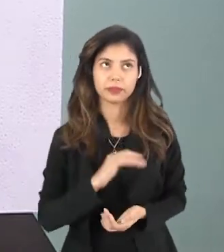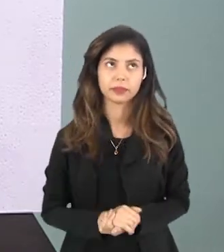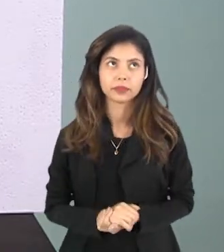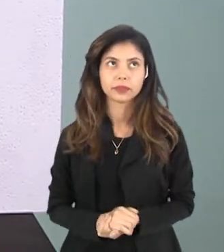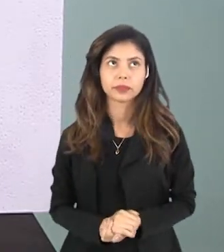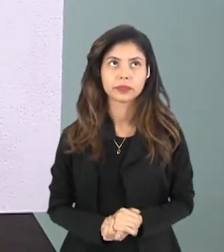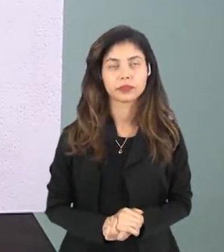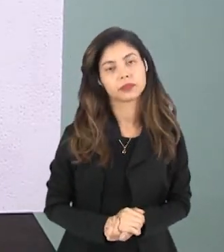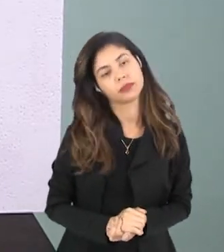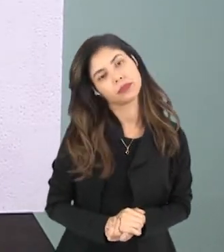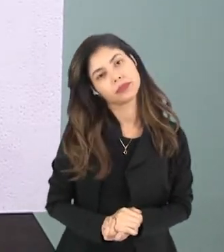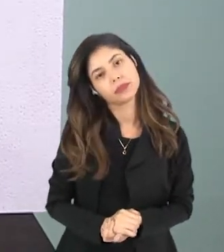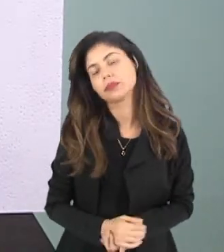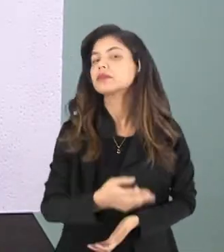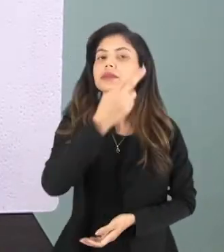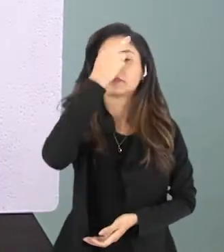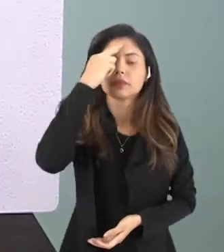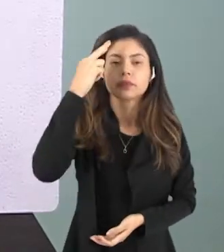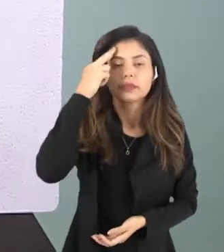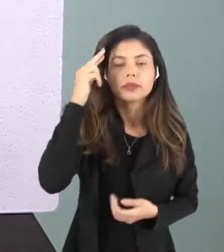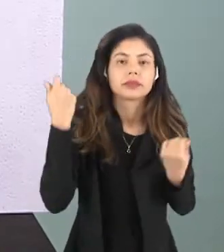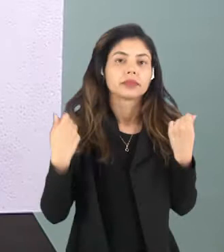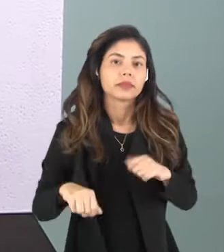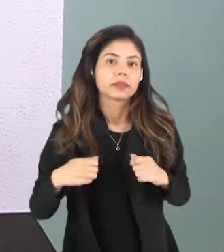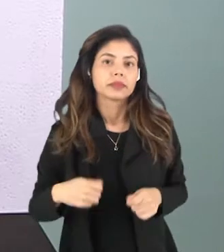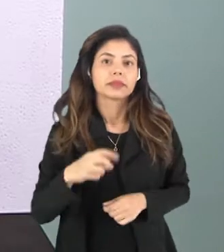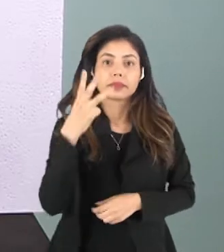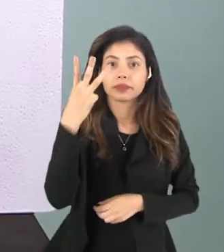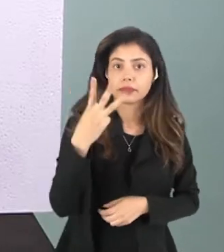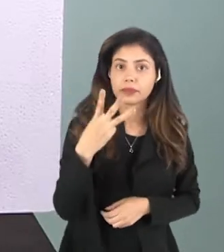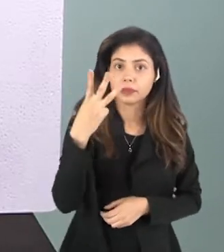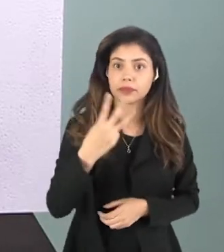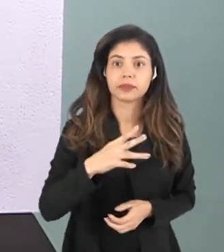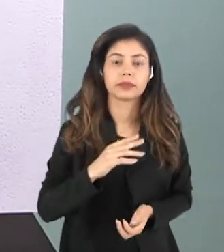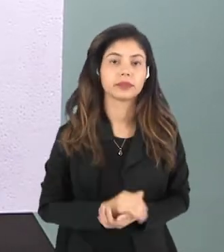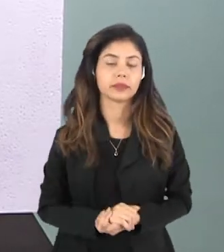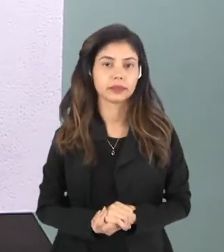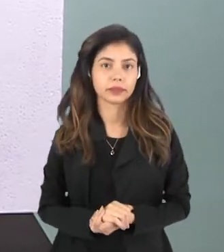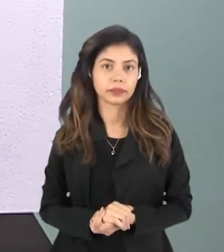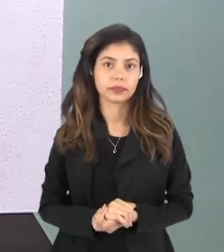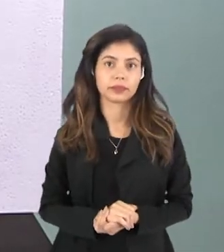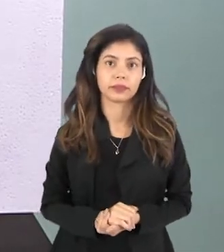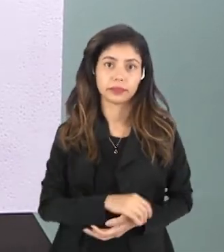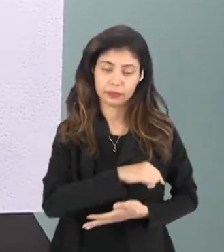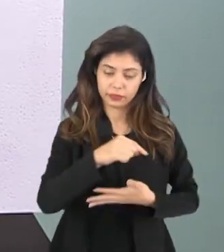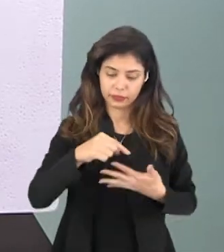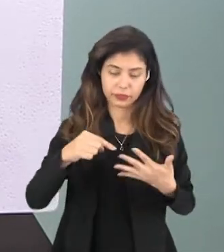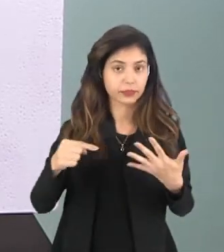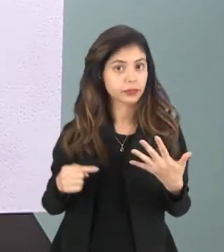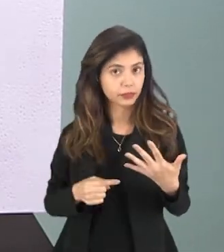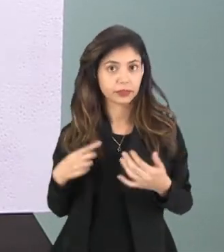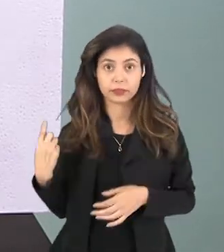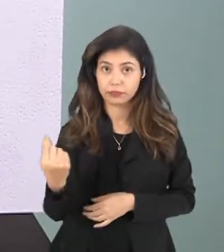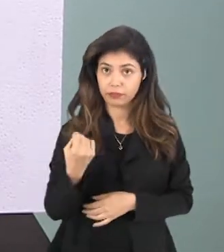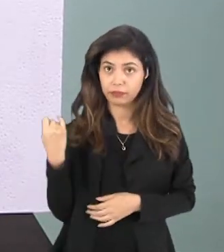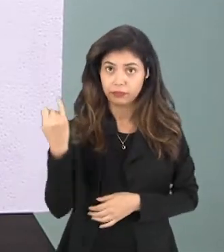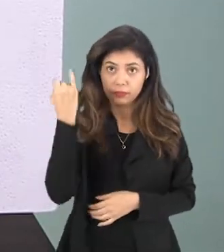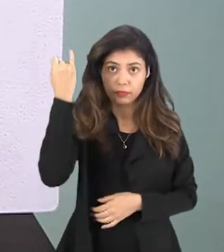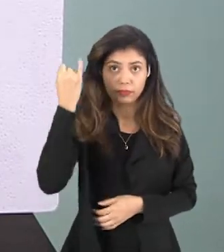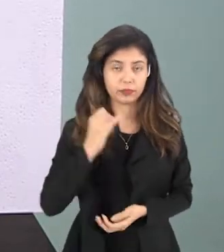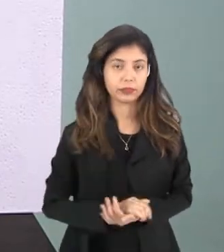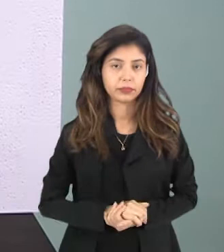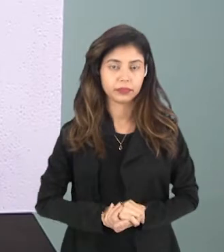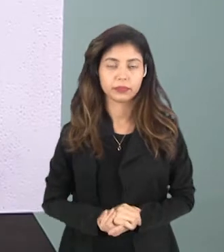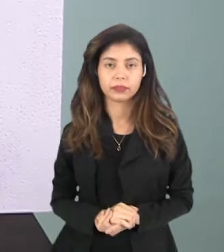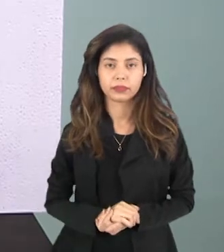uma história ela precisa de três elementos de três coisas muito